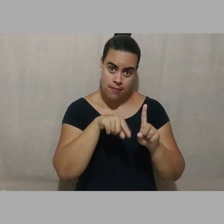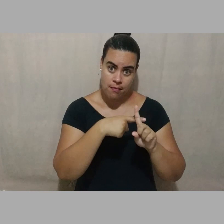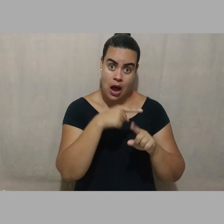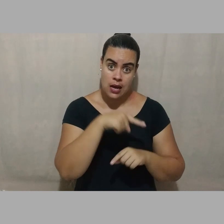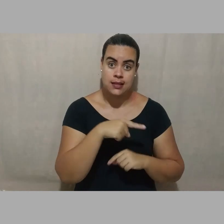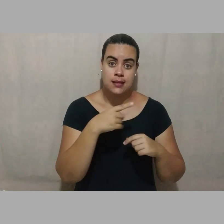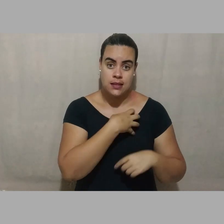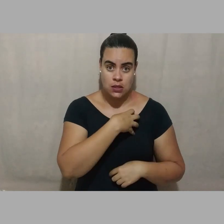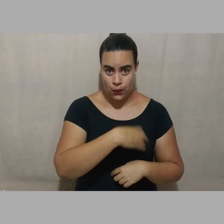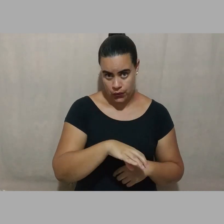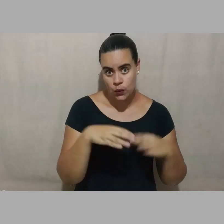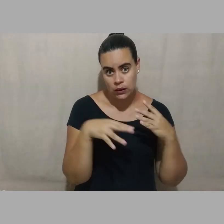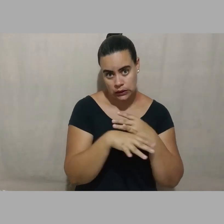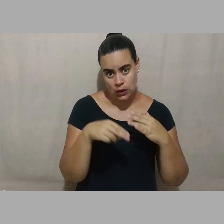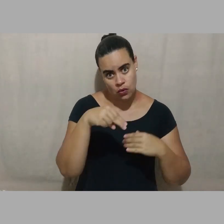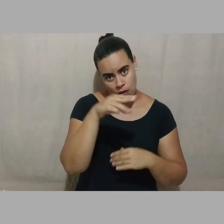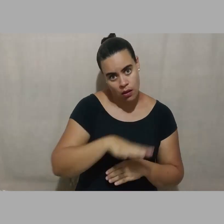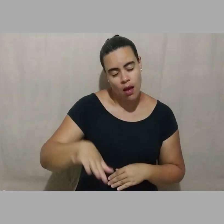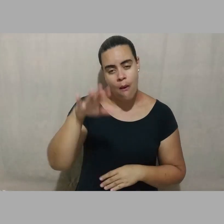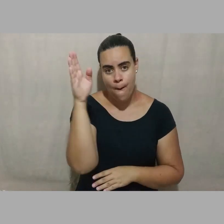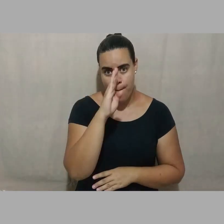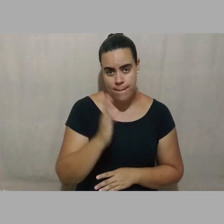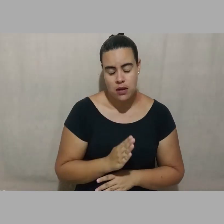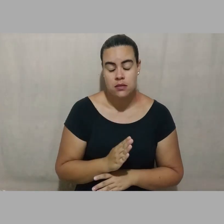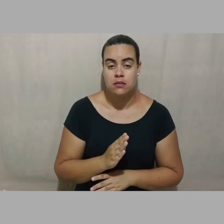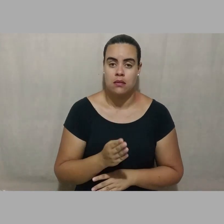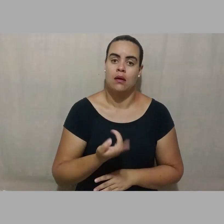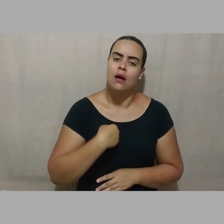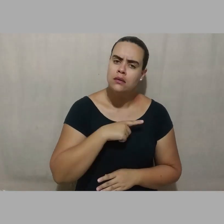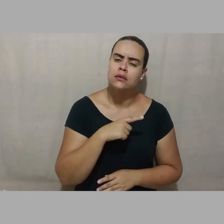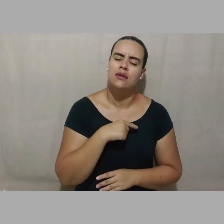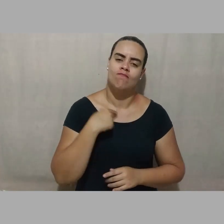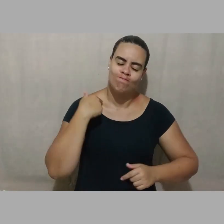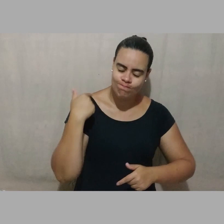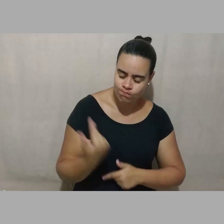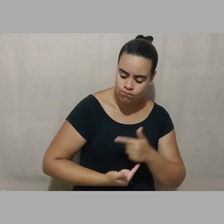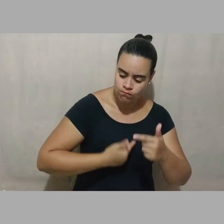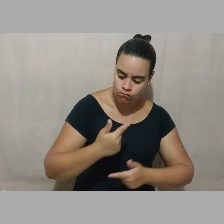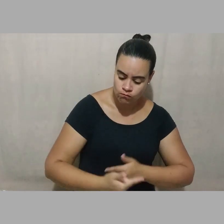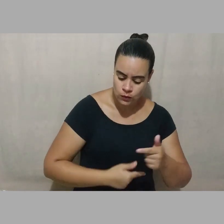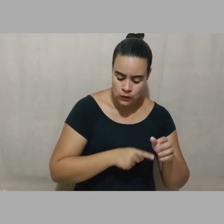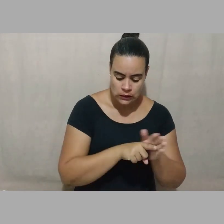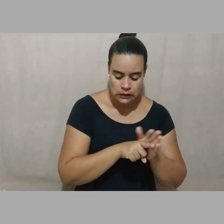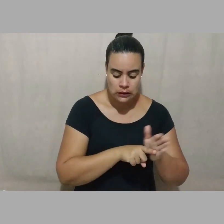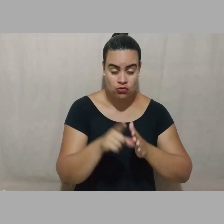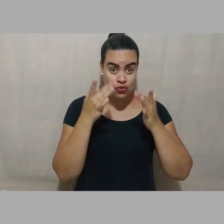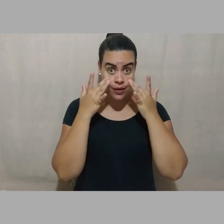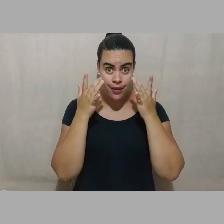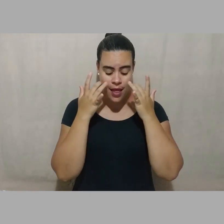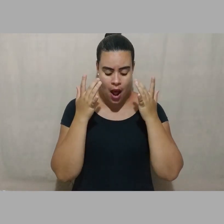de Salvador, Nordeste brasileiro, e a gente vem se desdobrado como que numa espécie de